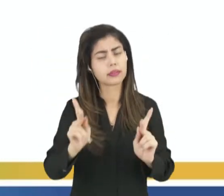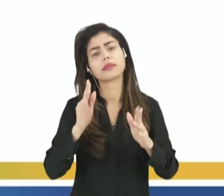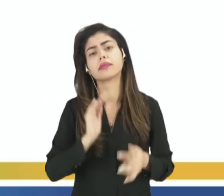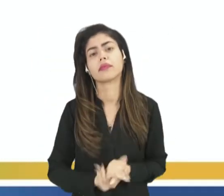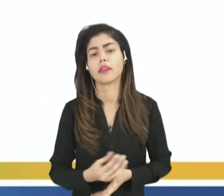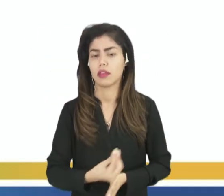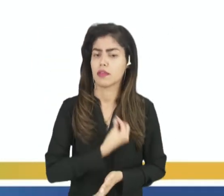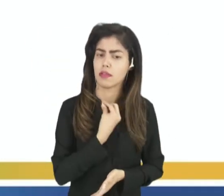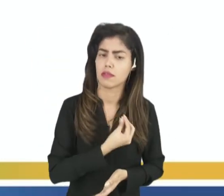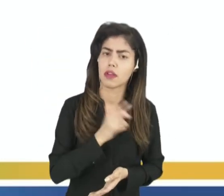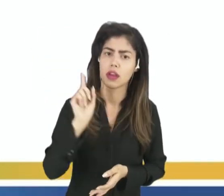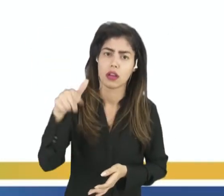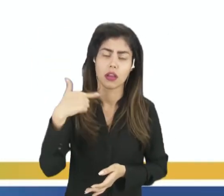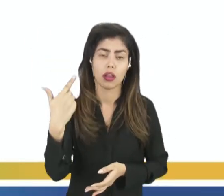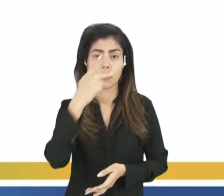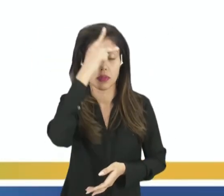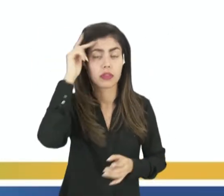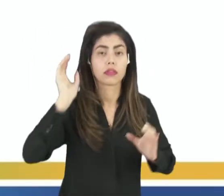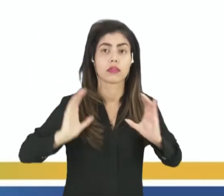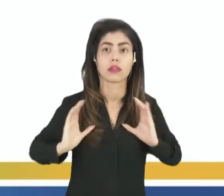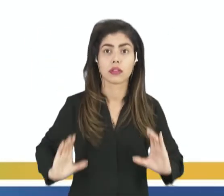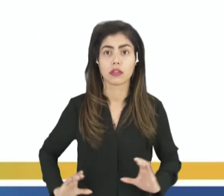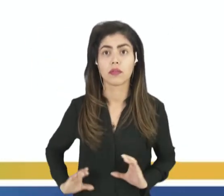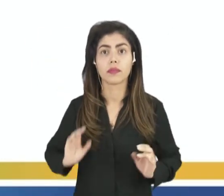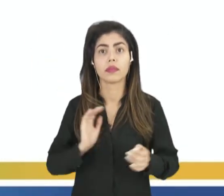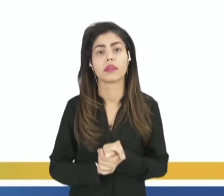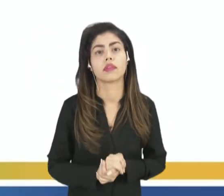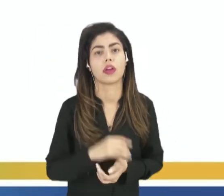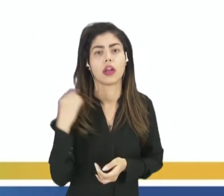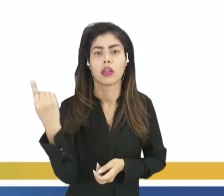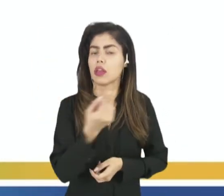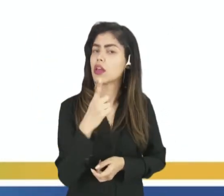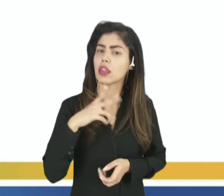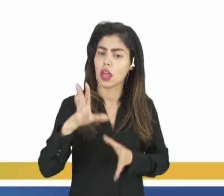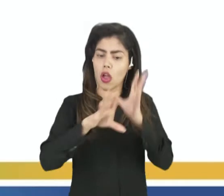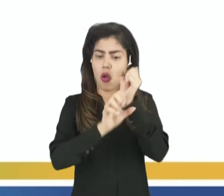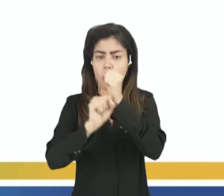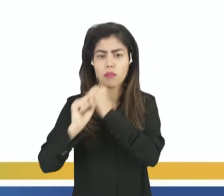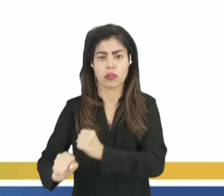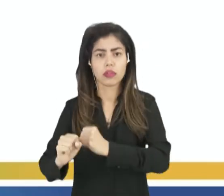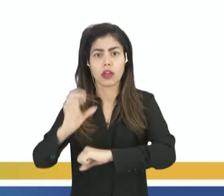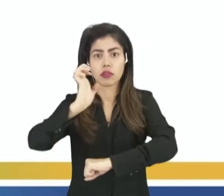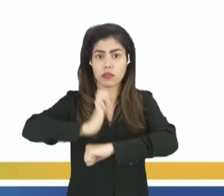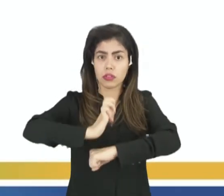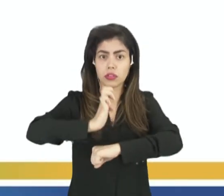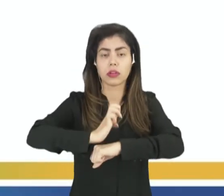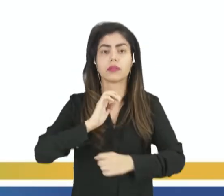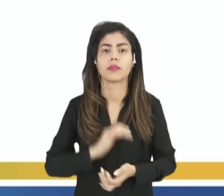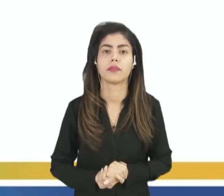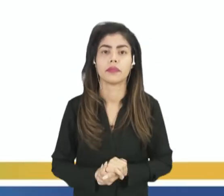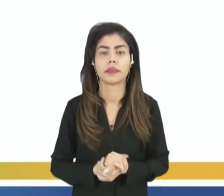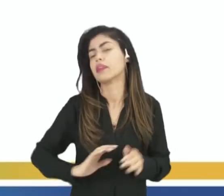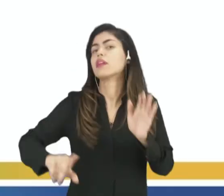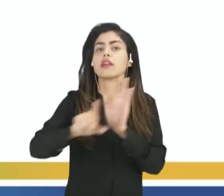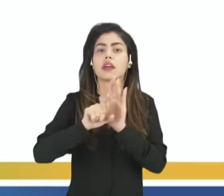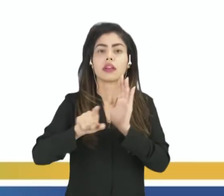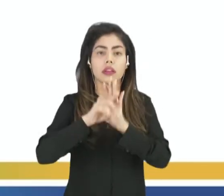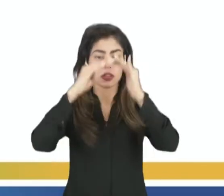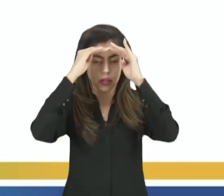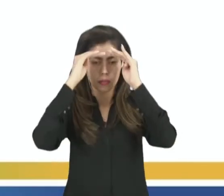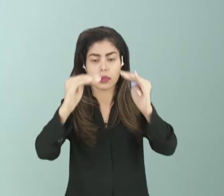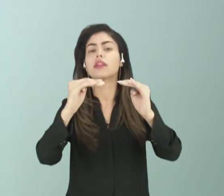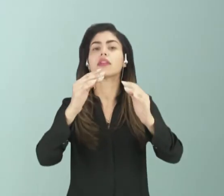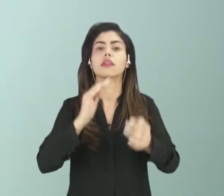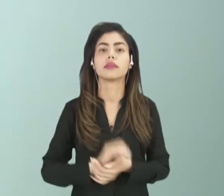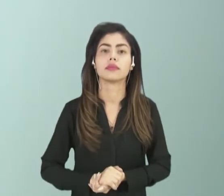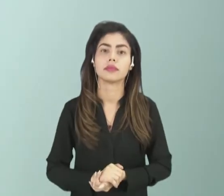garantir a vida de seus cidadãos, nós nos sujeitamos ao poder do Estado, pagamos as leis, obedecemos às